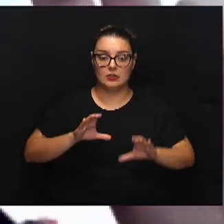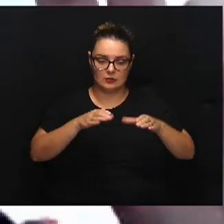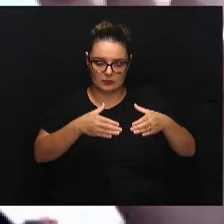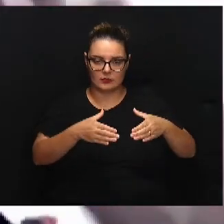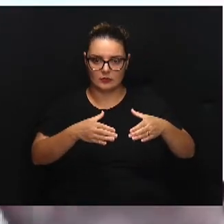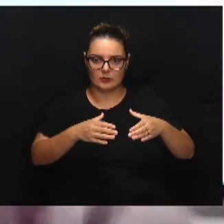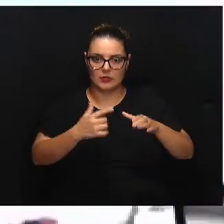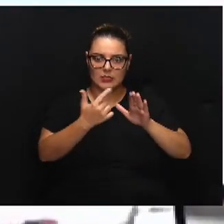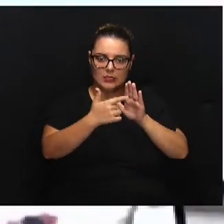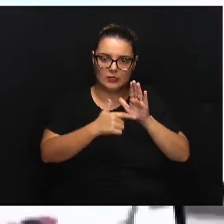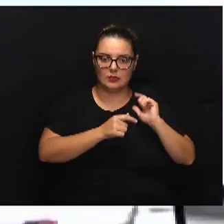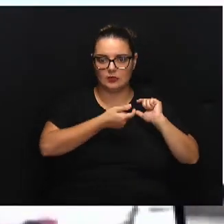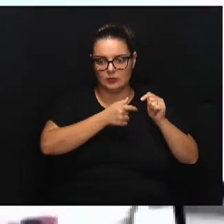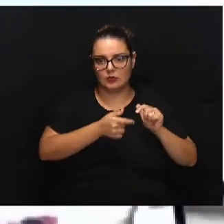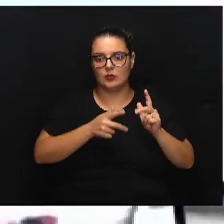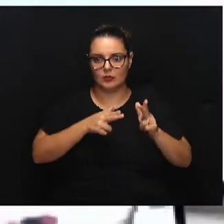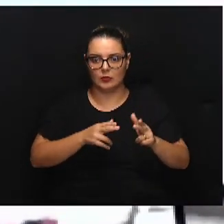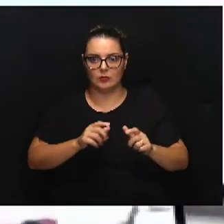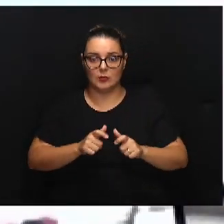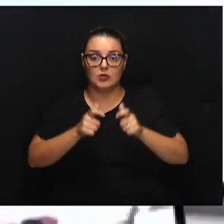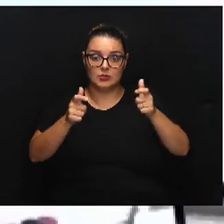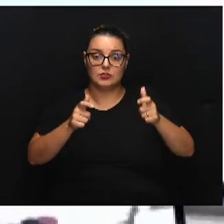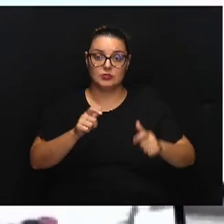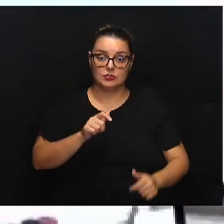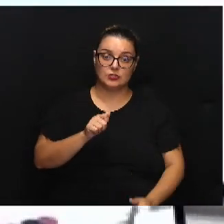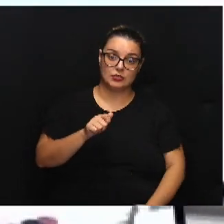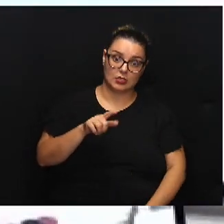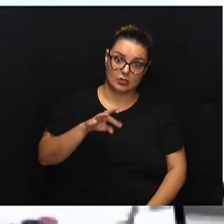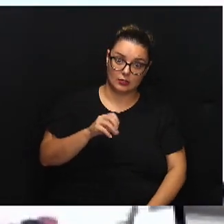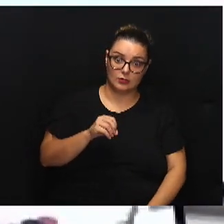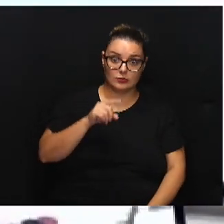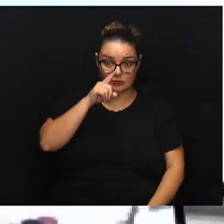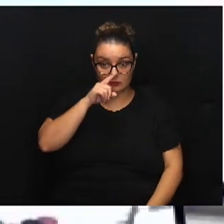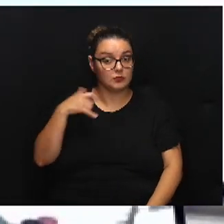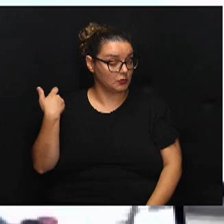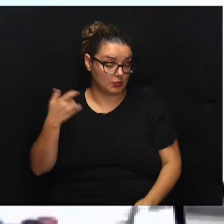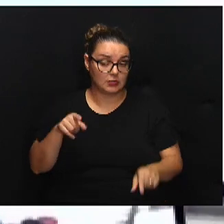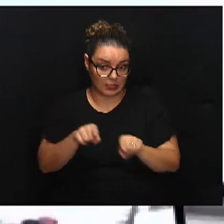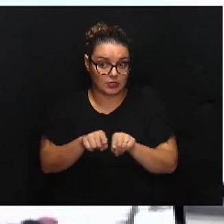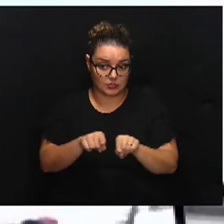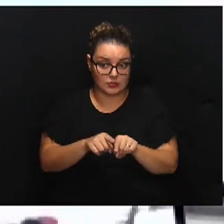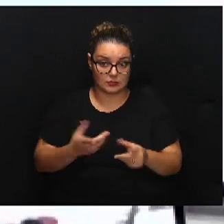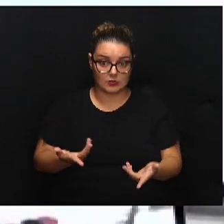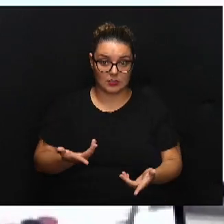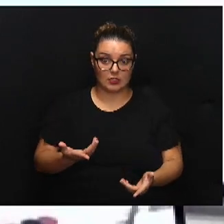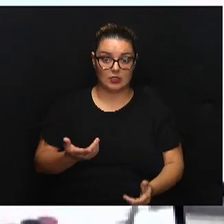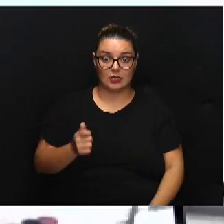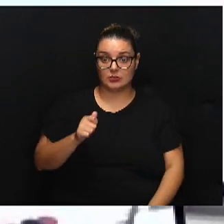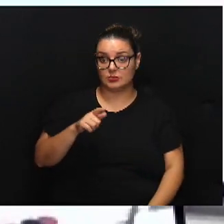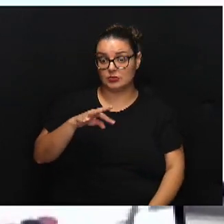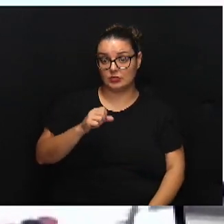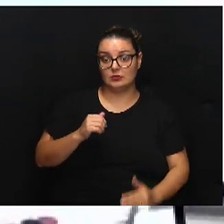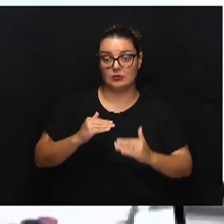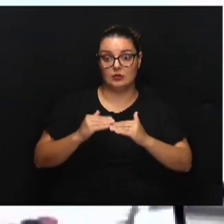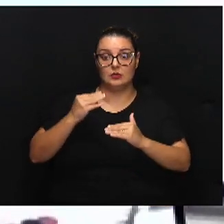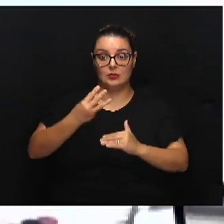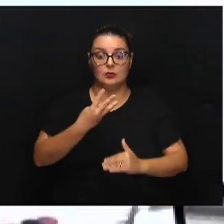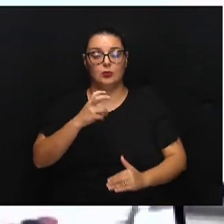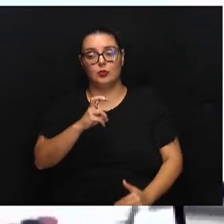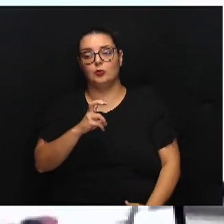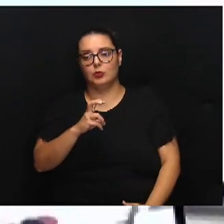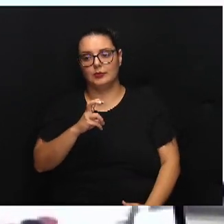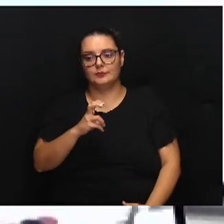listas clássicas como de alto risco. Por idade, inclusive. A lista clássica de alto risco é acima de 35 anos,